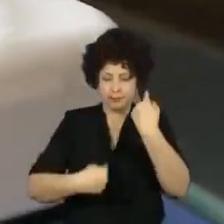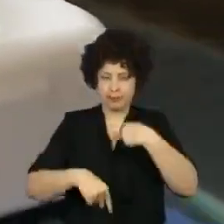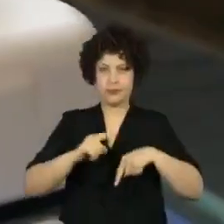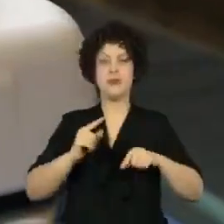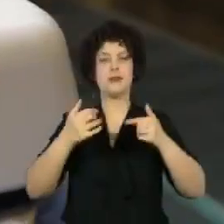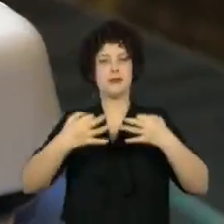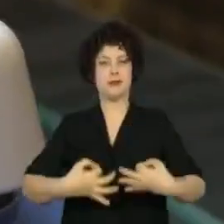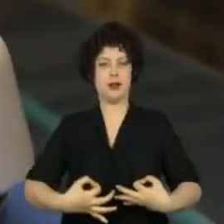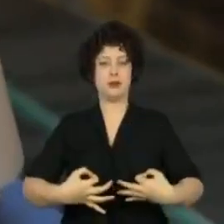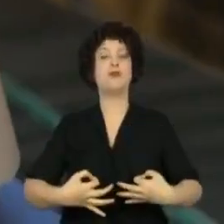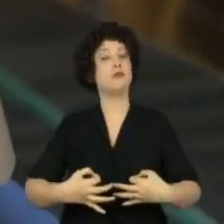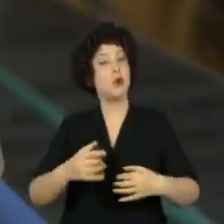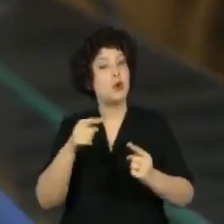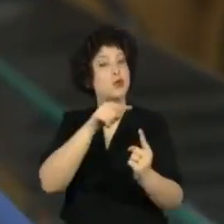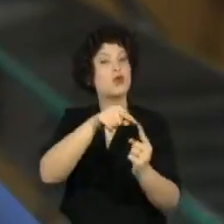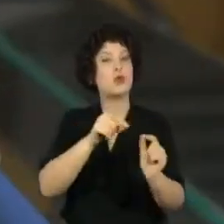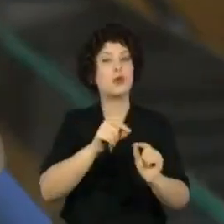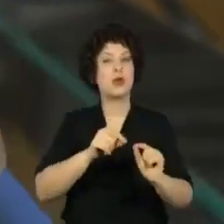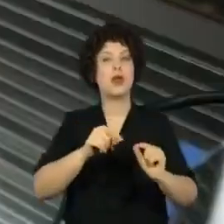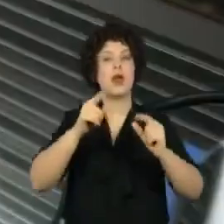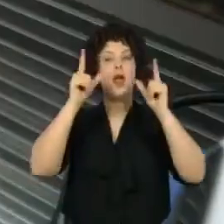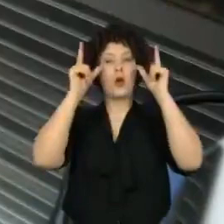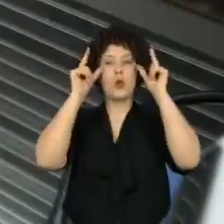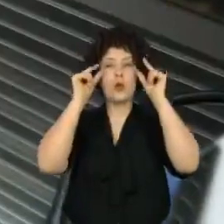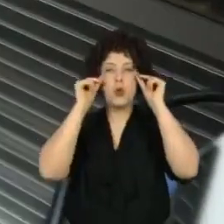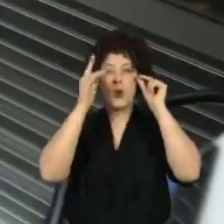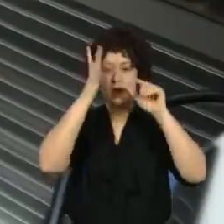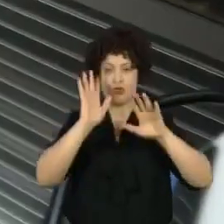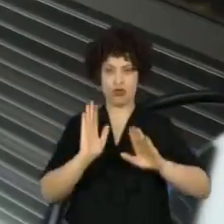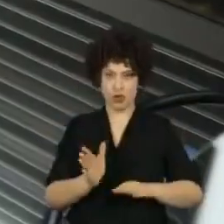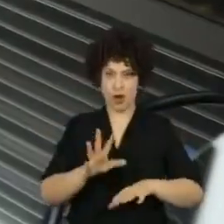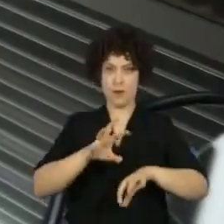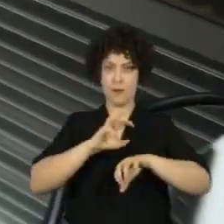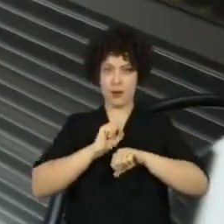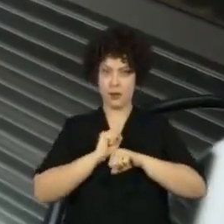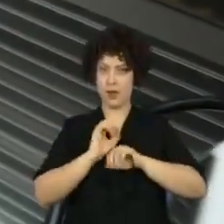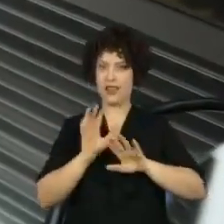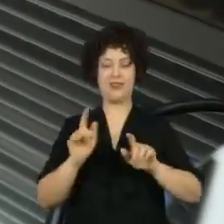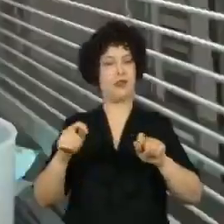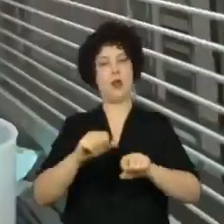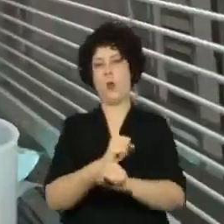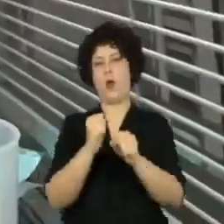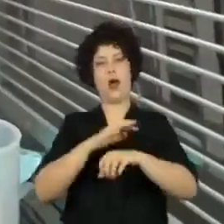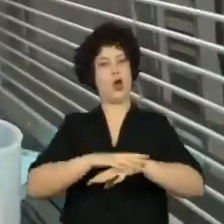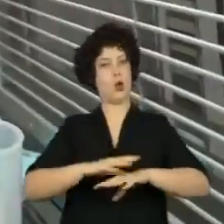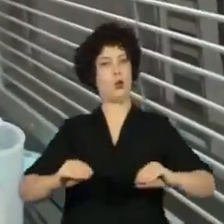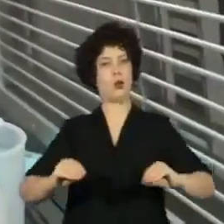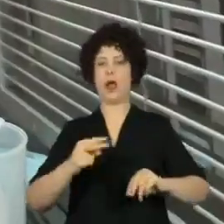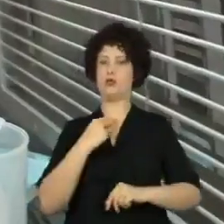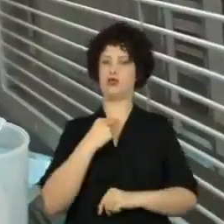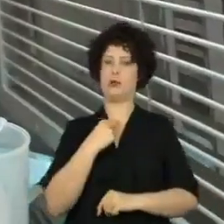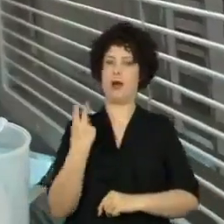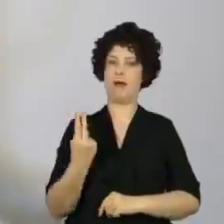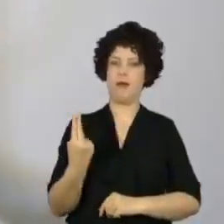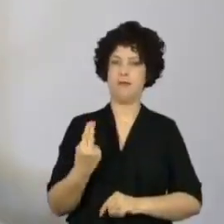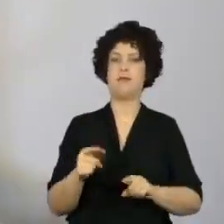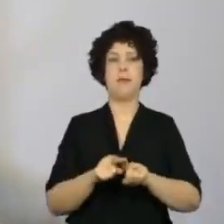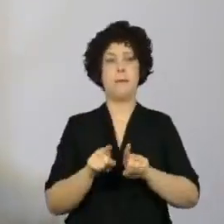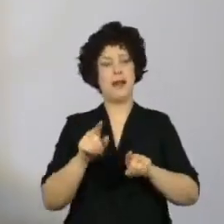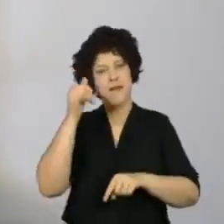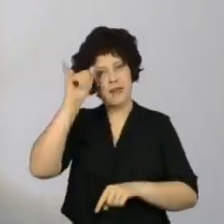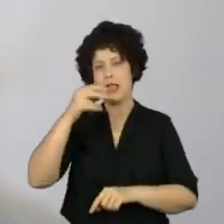o objetivo é amenizar os sintomas da doença nas pessoas já infectadas ele não é capaz de curar nem de prevenir a doença